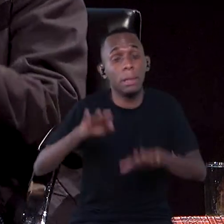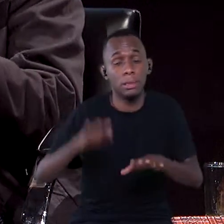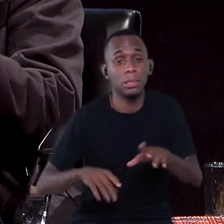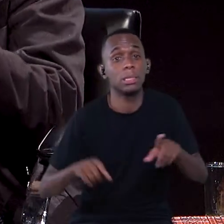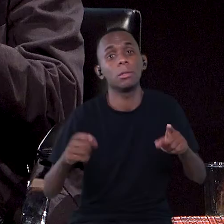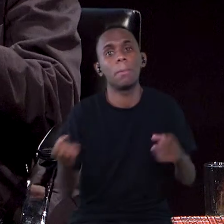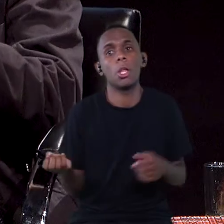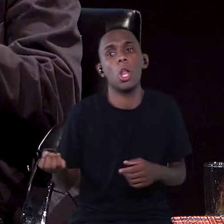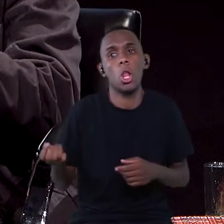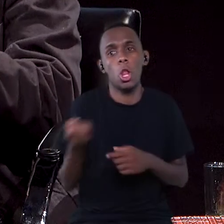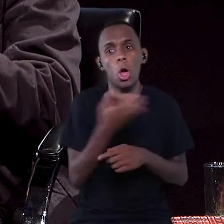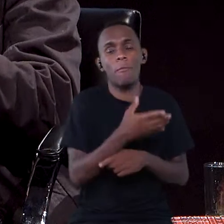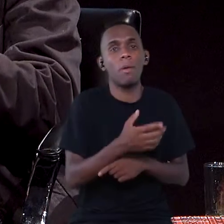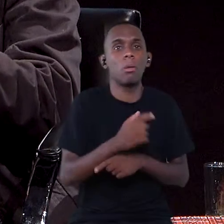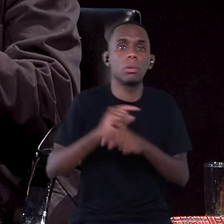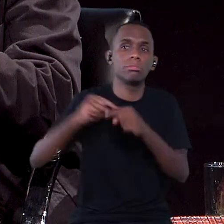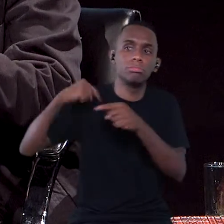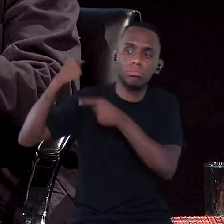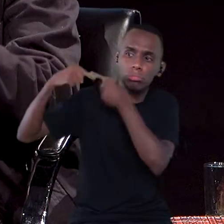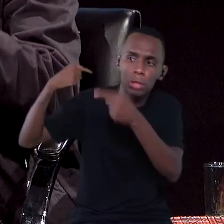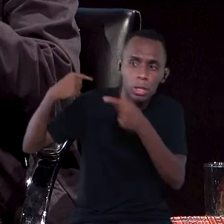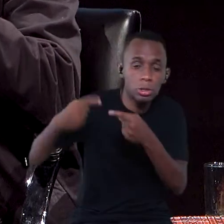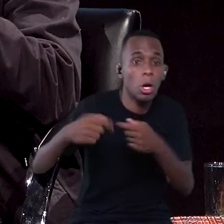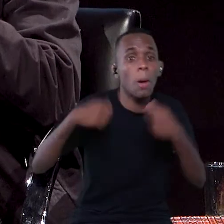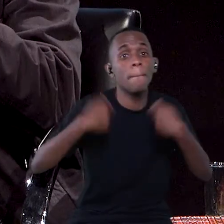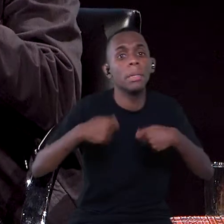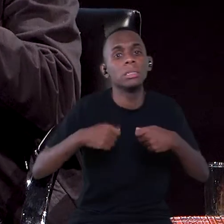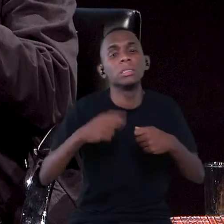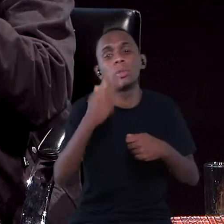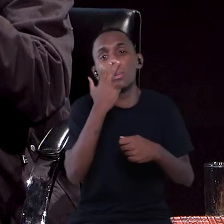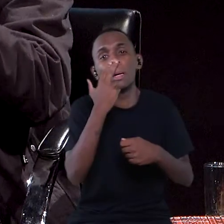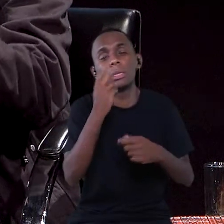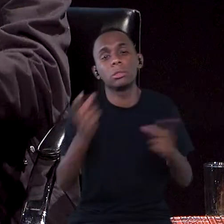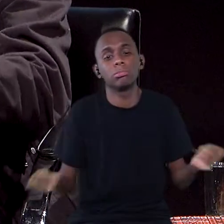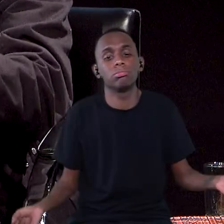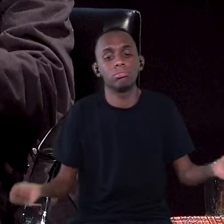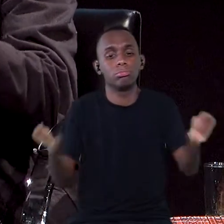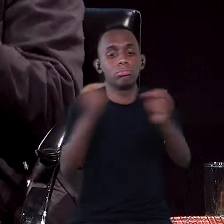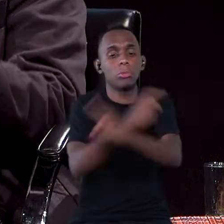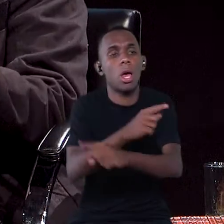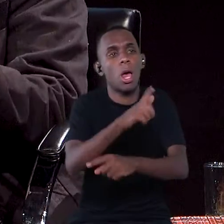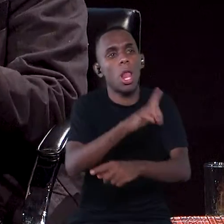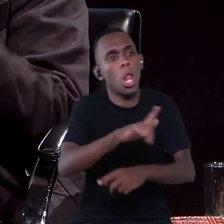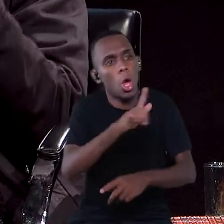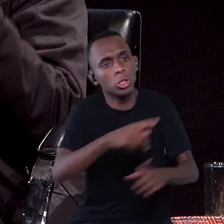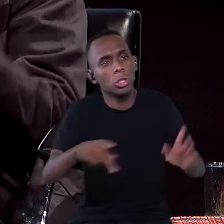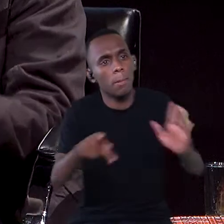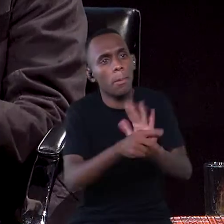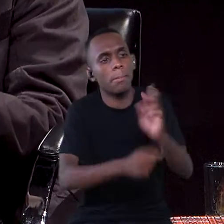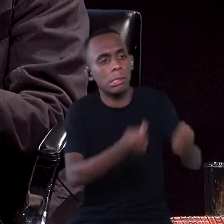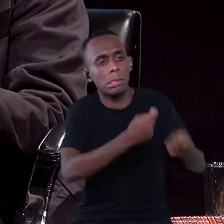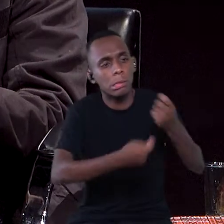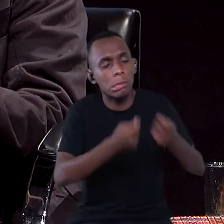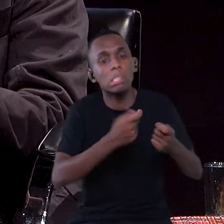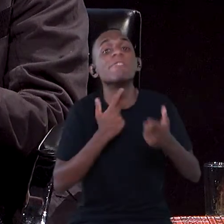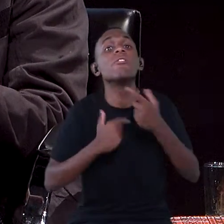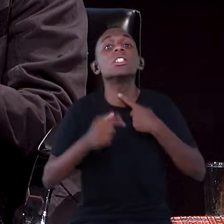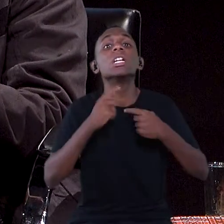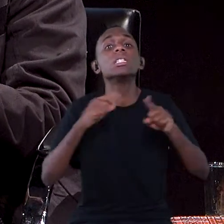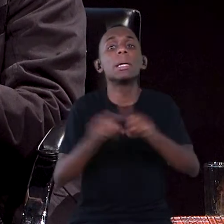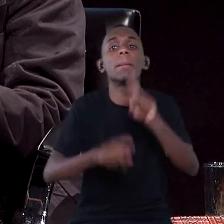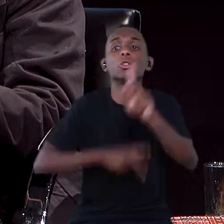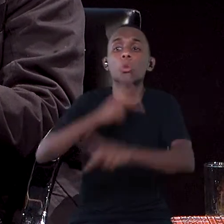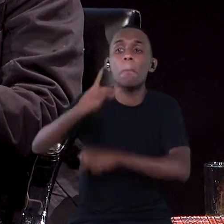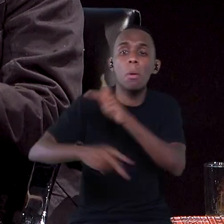você renovar uma tradição, é preciso contrariar a lógica do mercado, né, o desejo do público. É